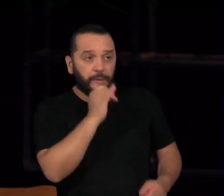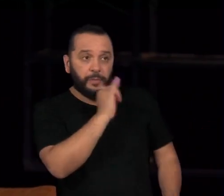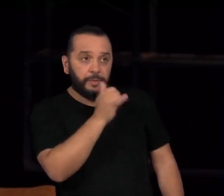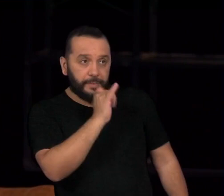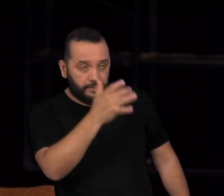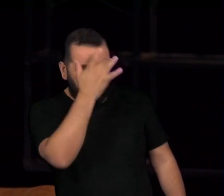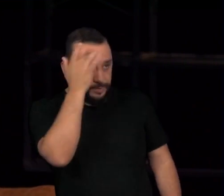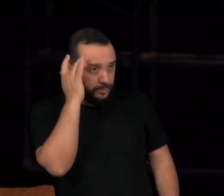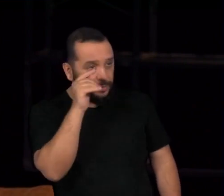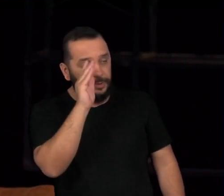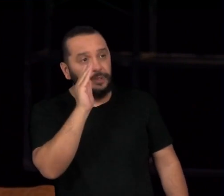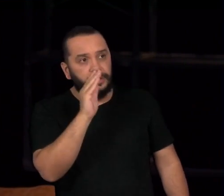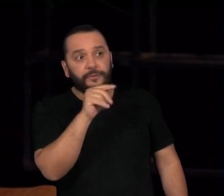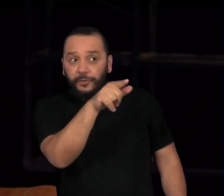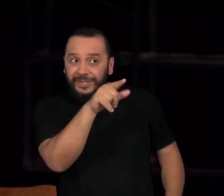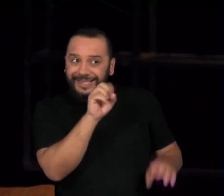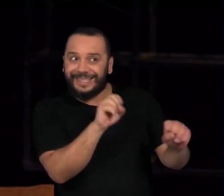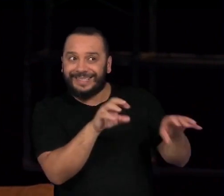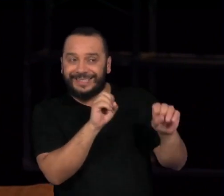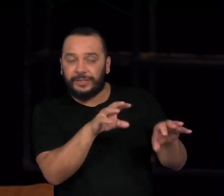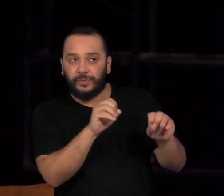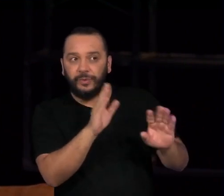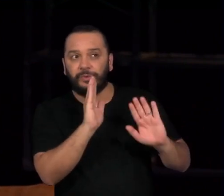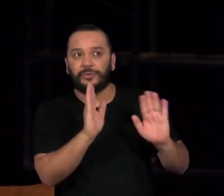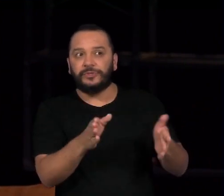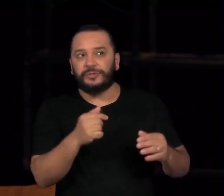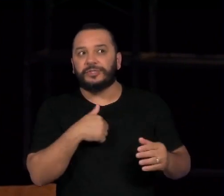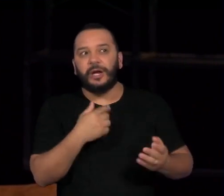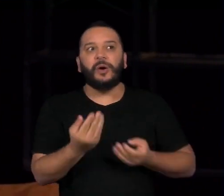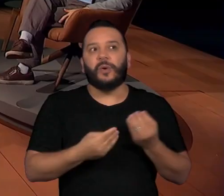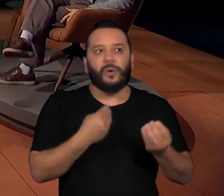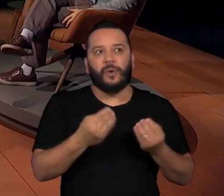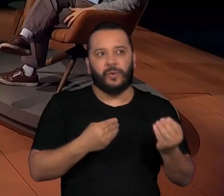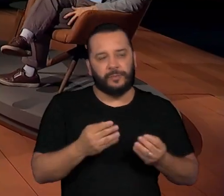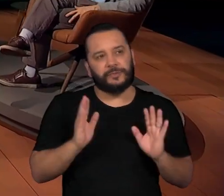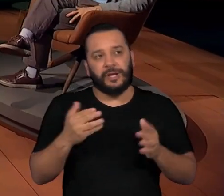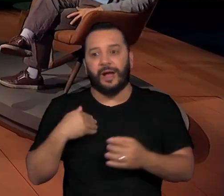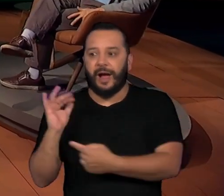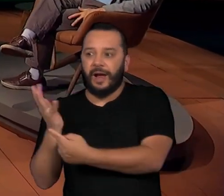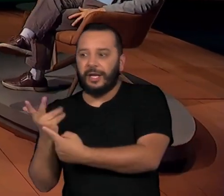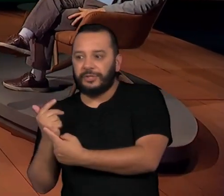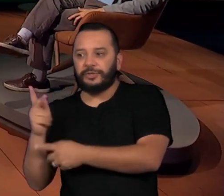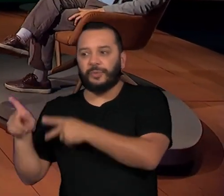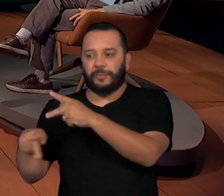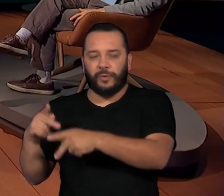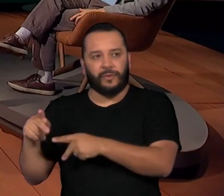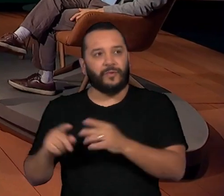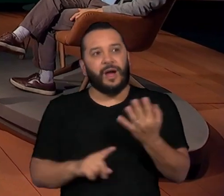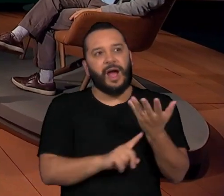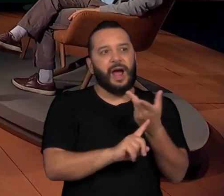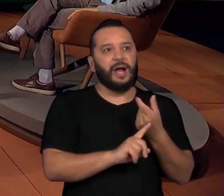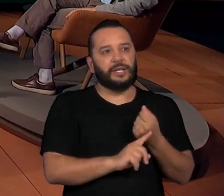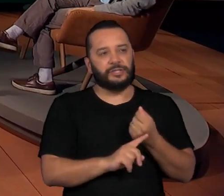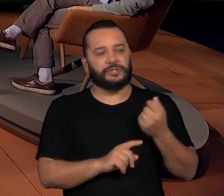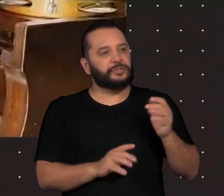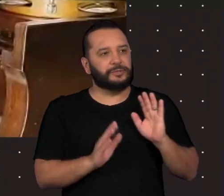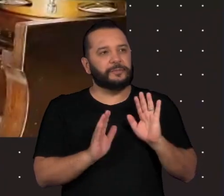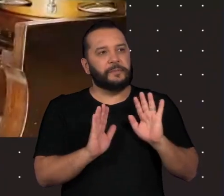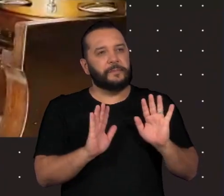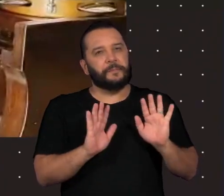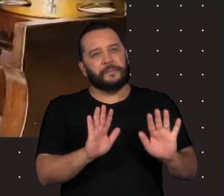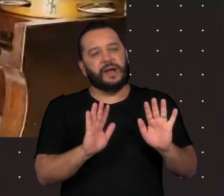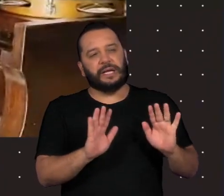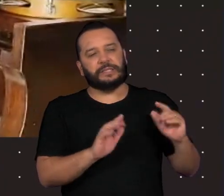aprendeu com você esse parentesco entre o popular e erudito vamos ver Eita salve Antônio Nóbrega que